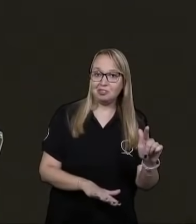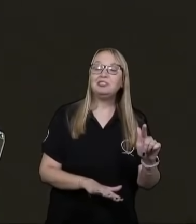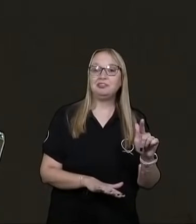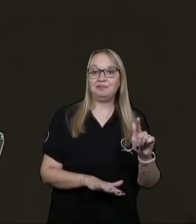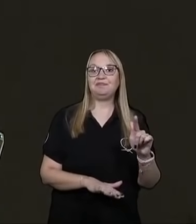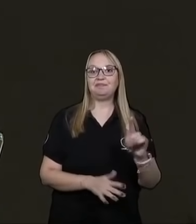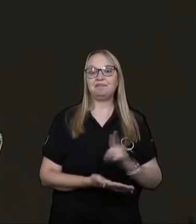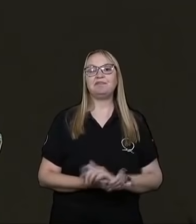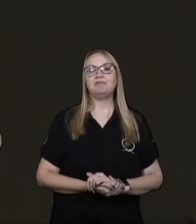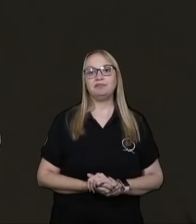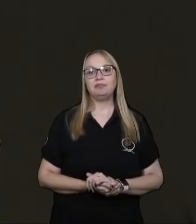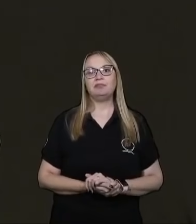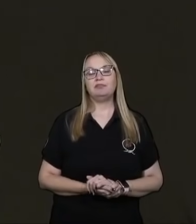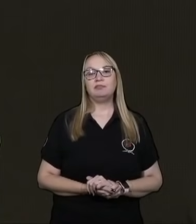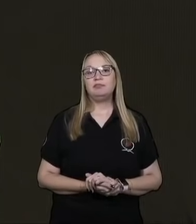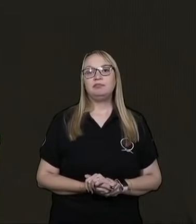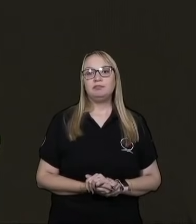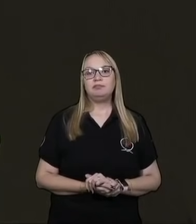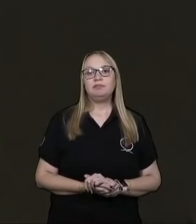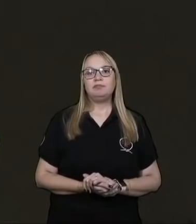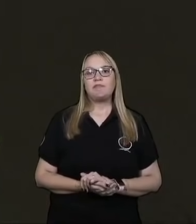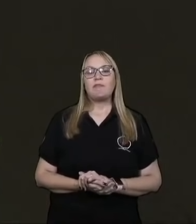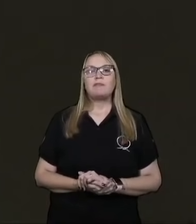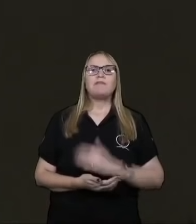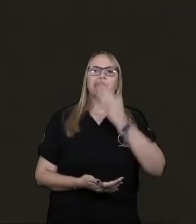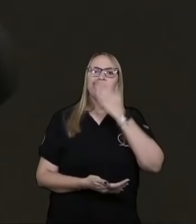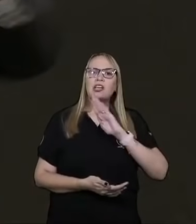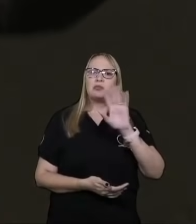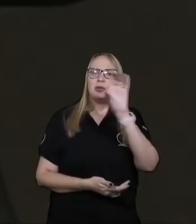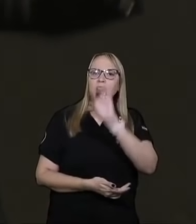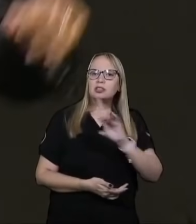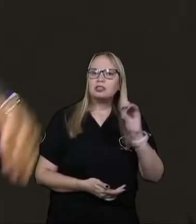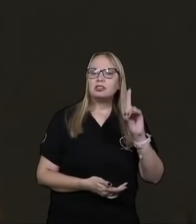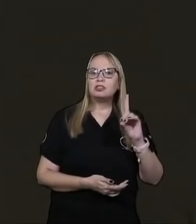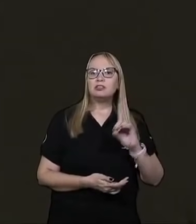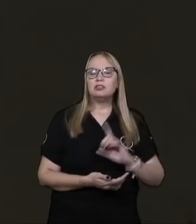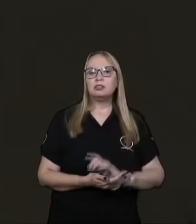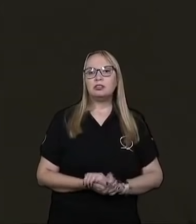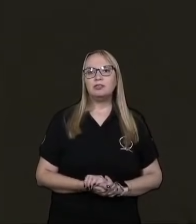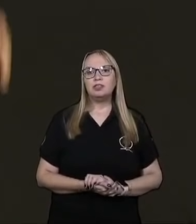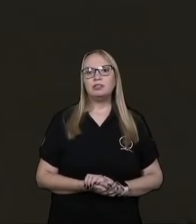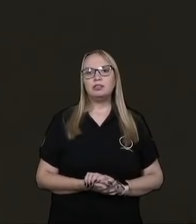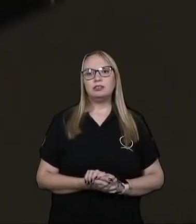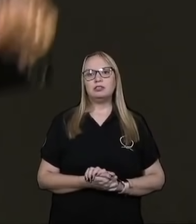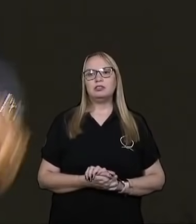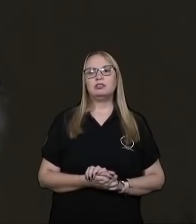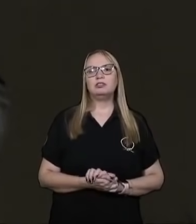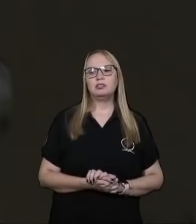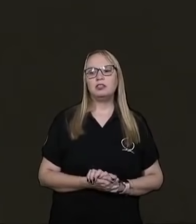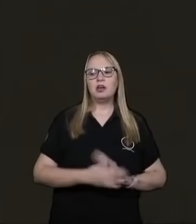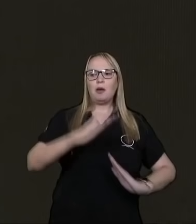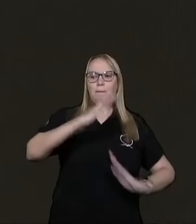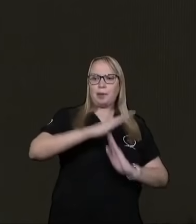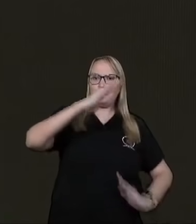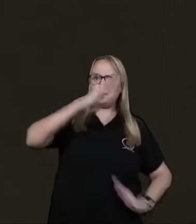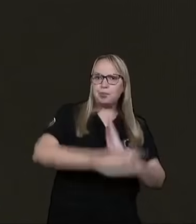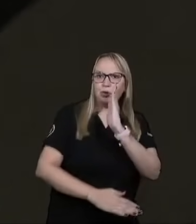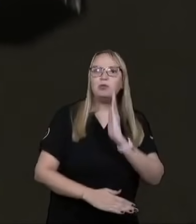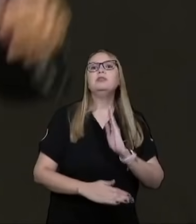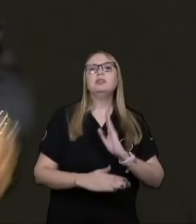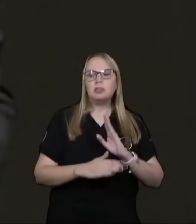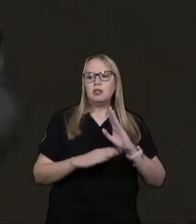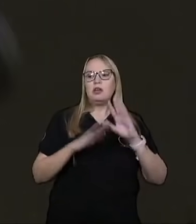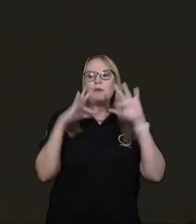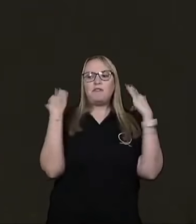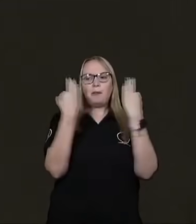abençoar outro as promessas de Deus não estrapolar você vai alcançar sua família vai alcançar